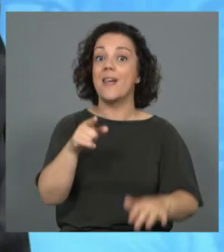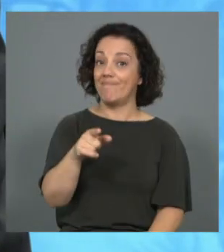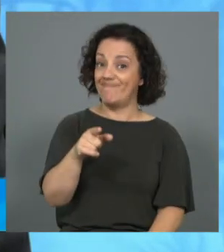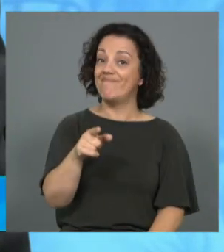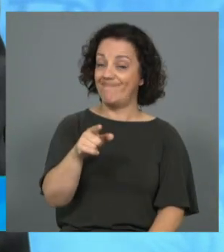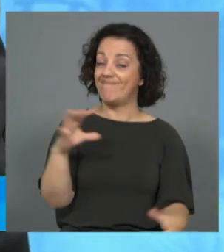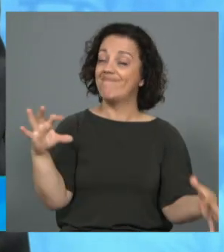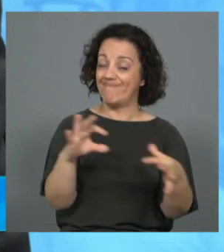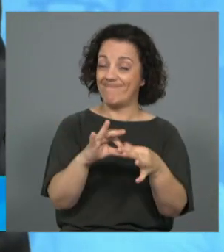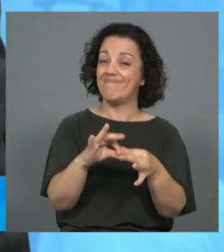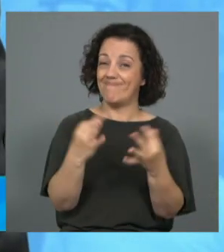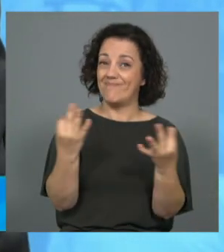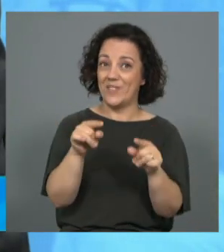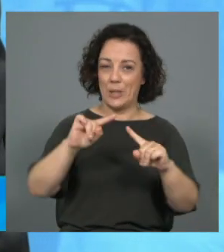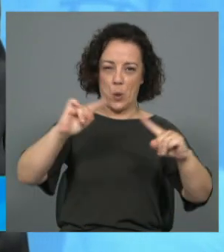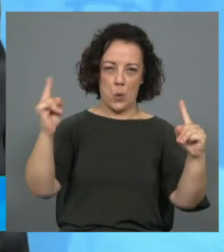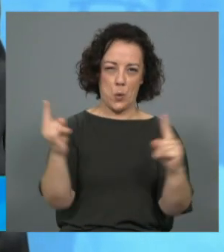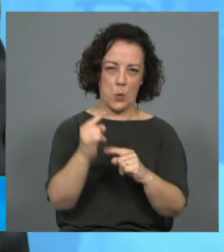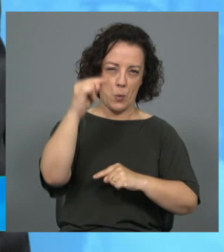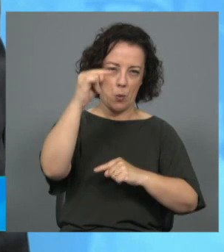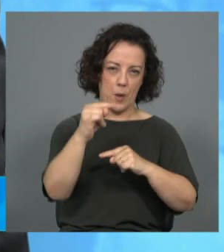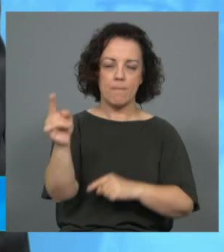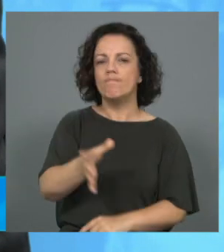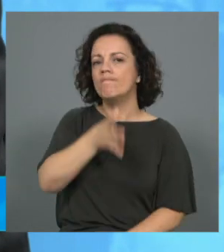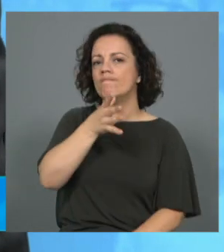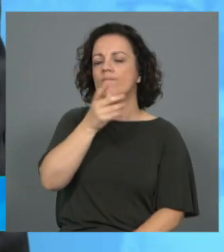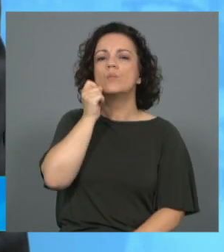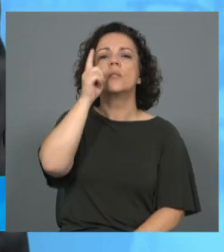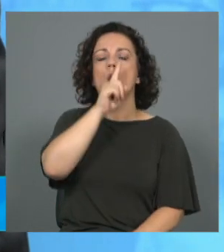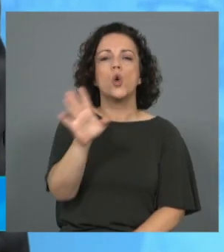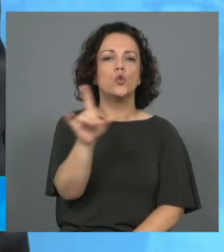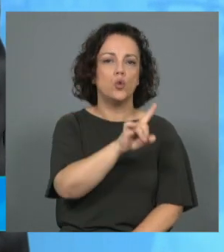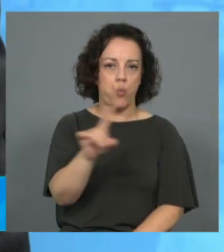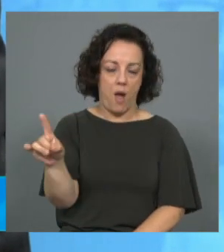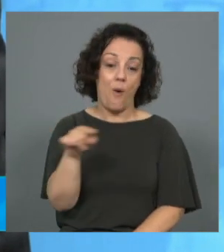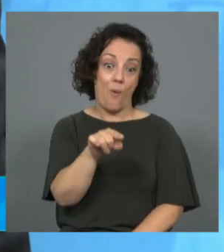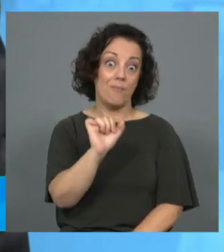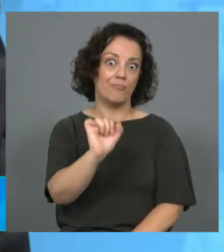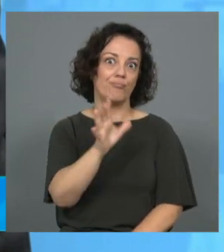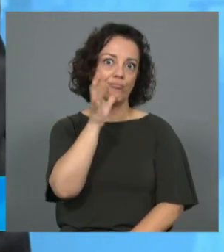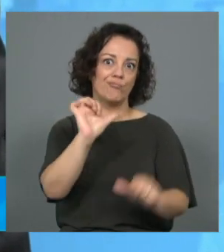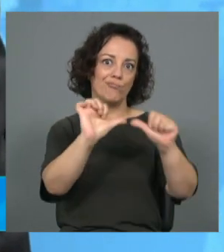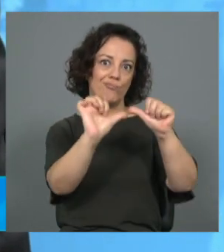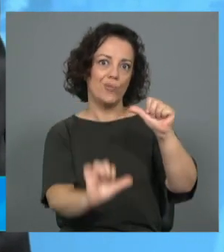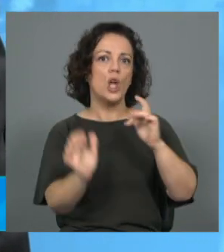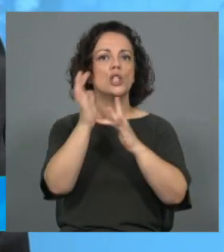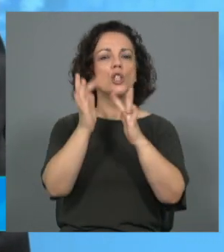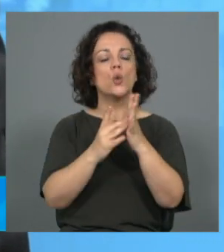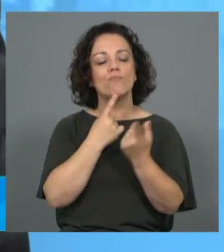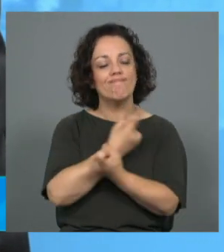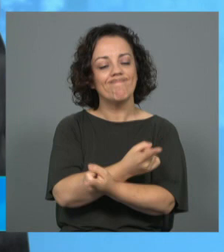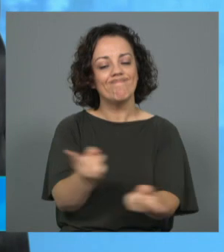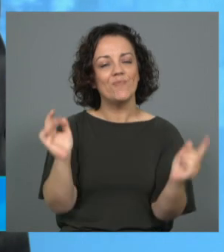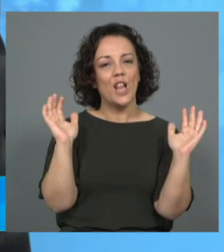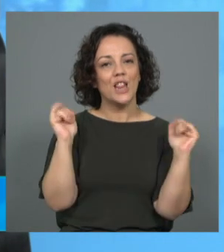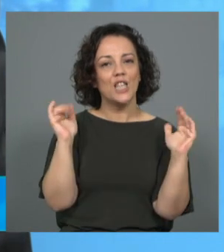contexto deste breve trecho do Evangelho de João. É o discurso da despedida de Jesus dos seus discípulos e